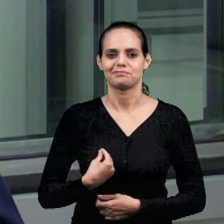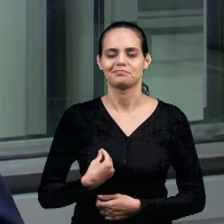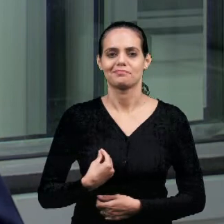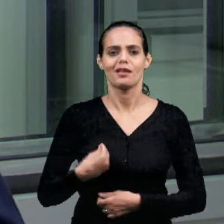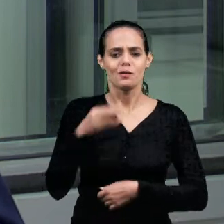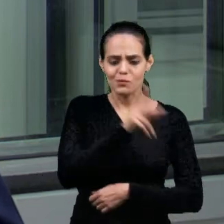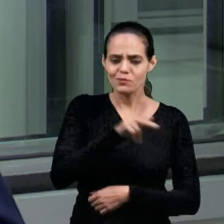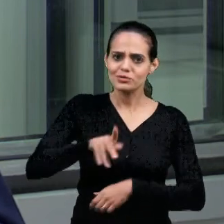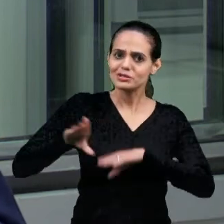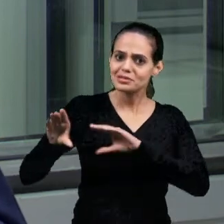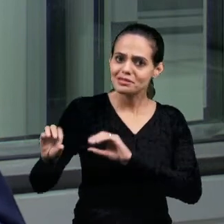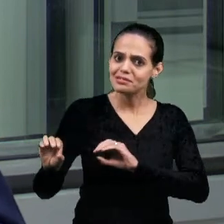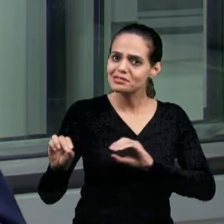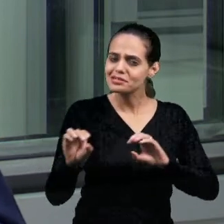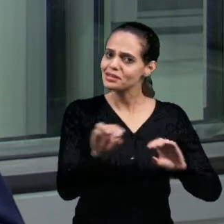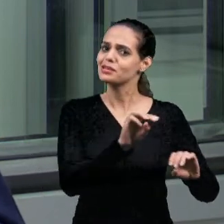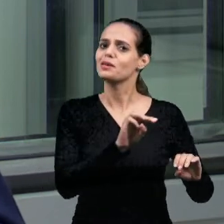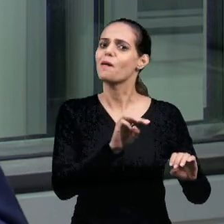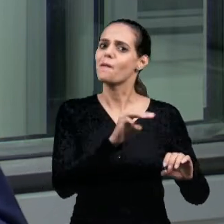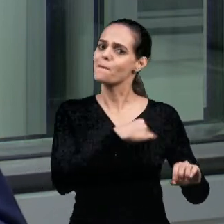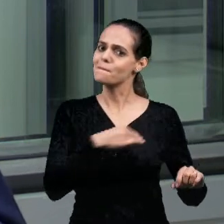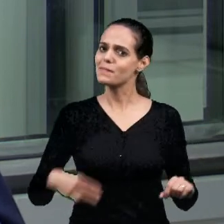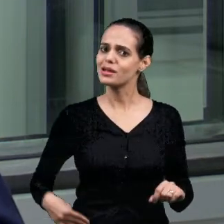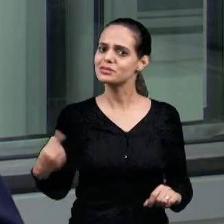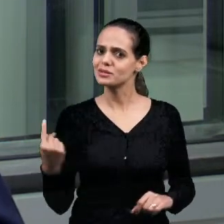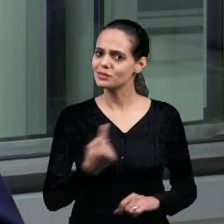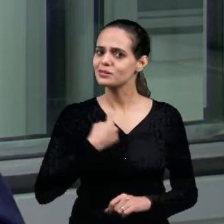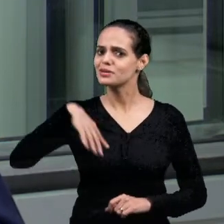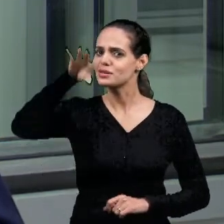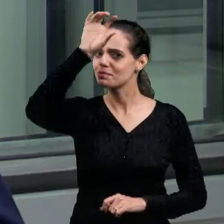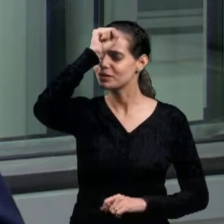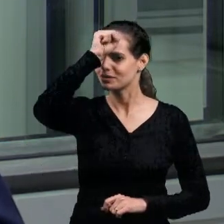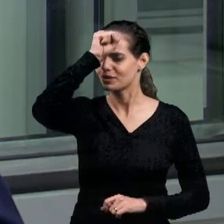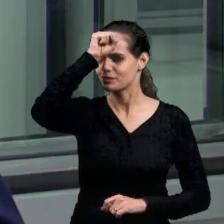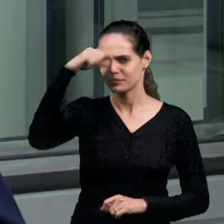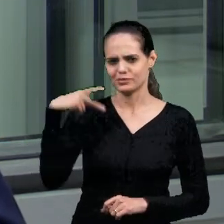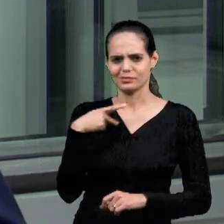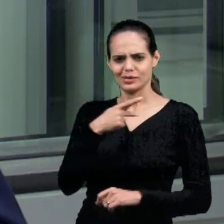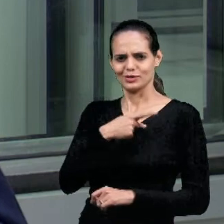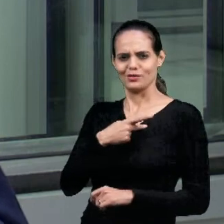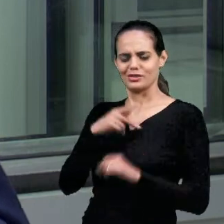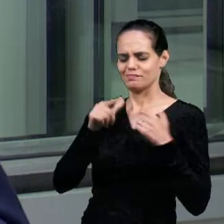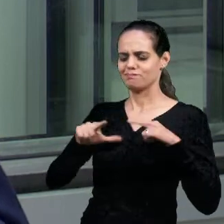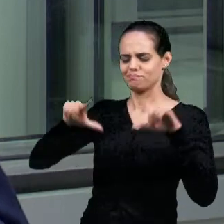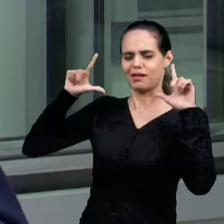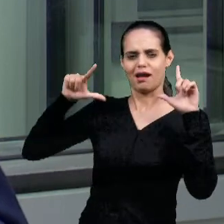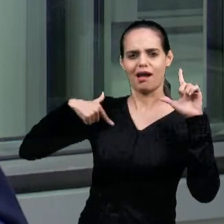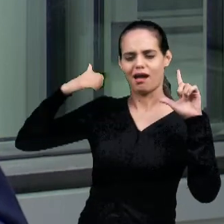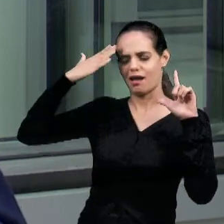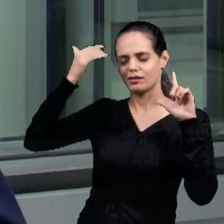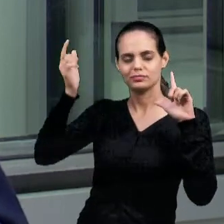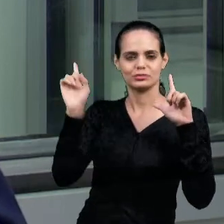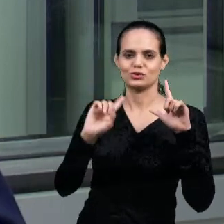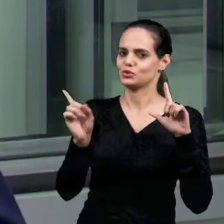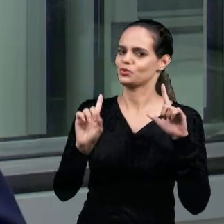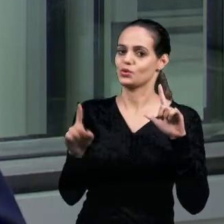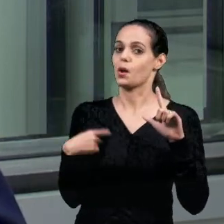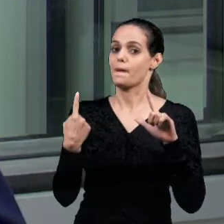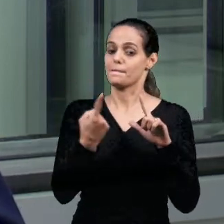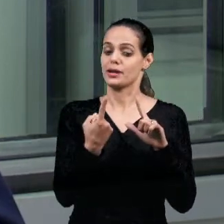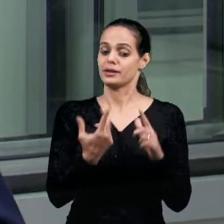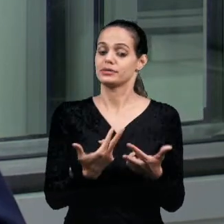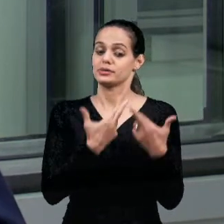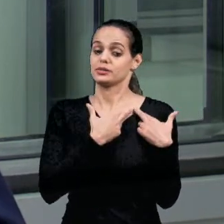né? Eles que nós aprendemos, eles não se sentem assim, não se vangloriam disso, mas a nossa responsabilidade é